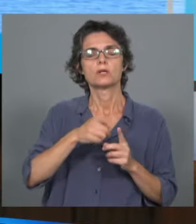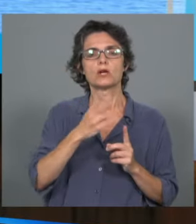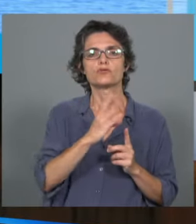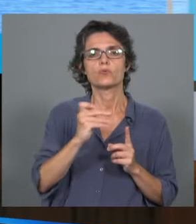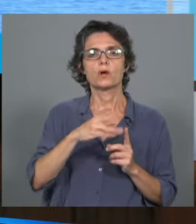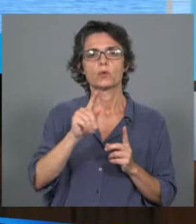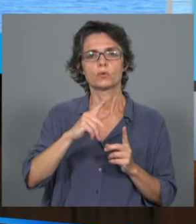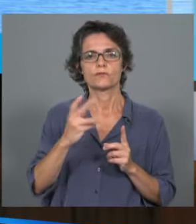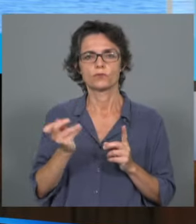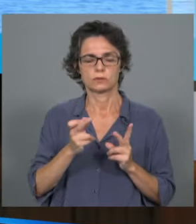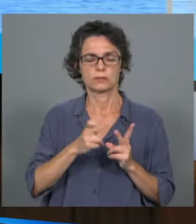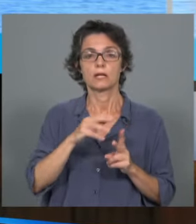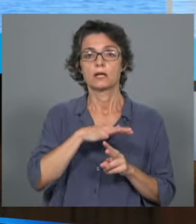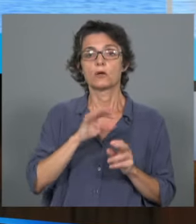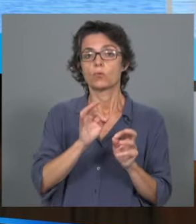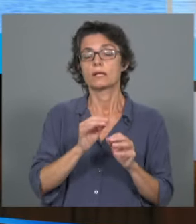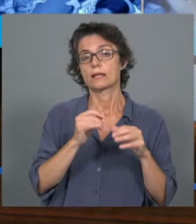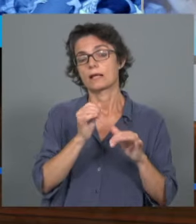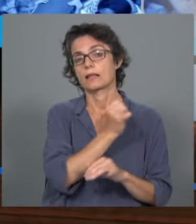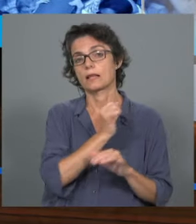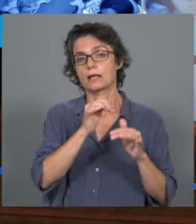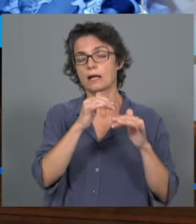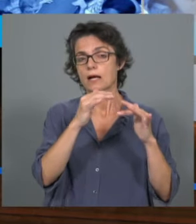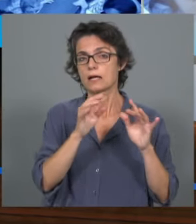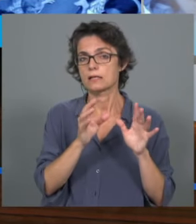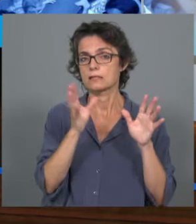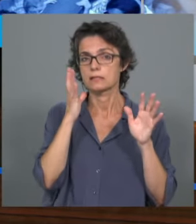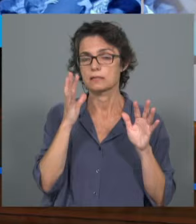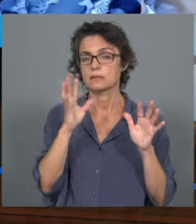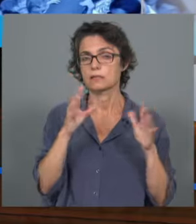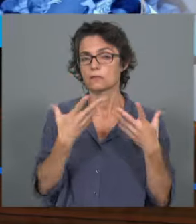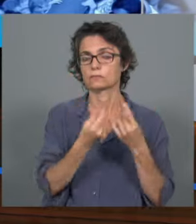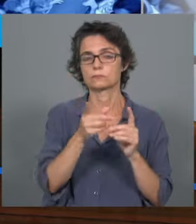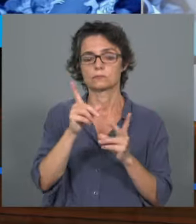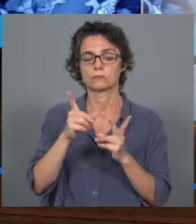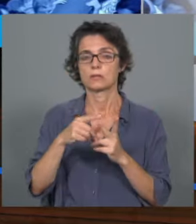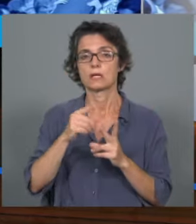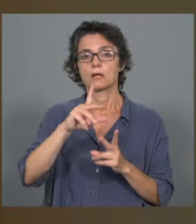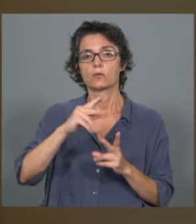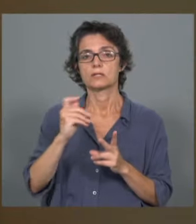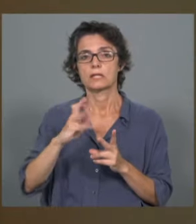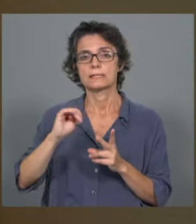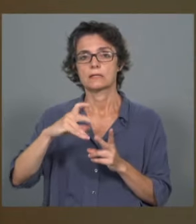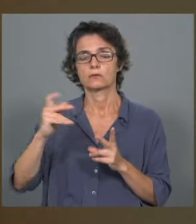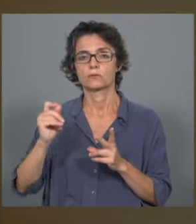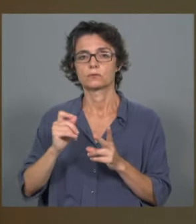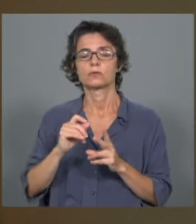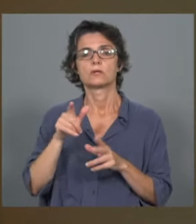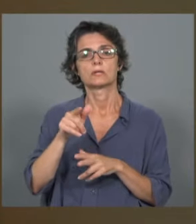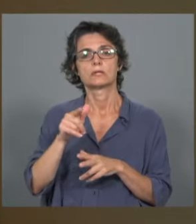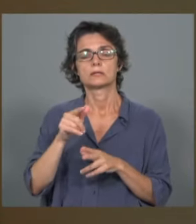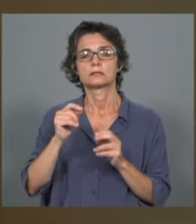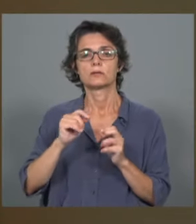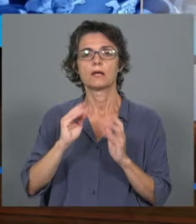Casa Comum, e também via Skype Catarina Sacoto, da Igreja Lusitana, da Comunhão Anglicana. Obrigado